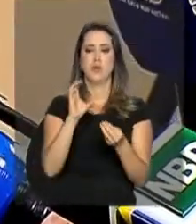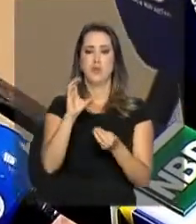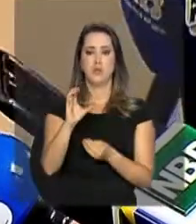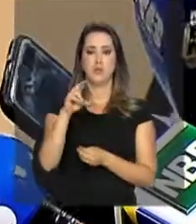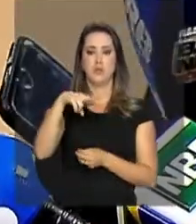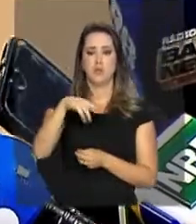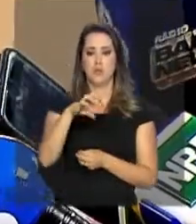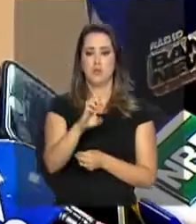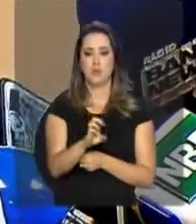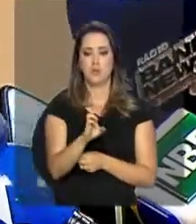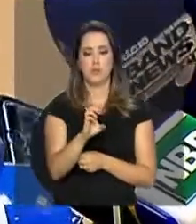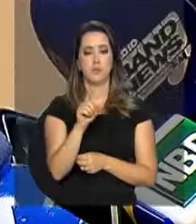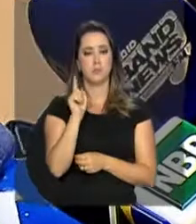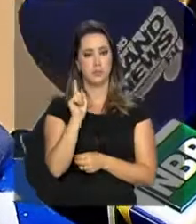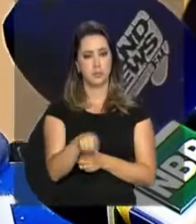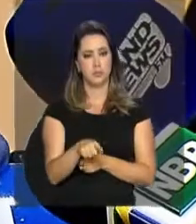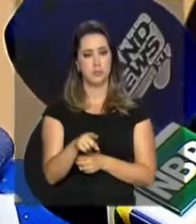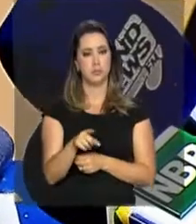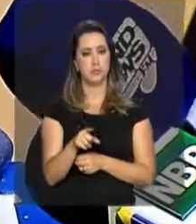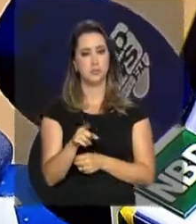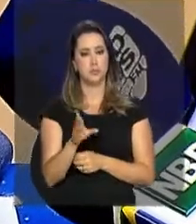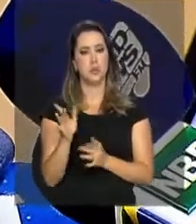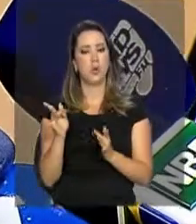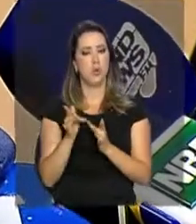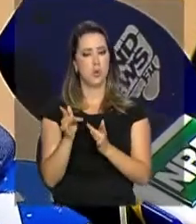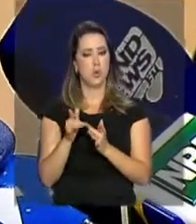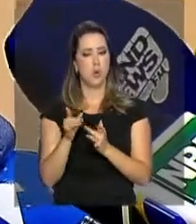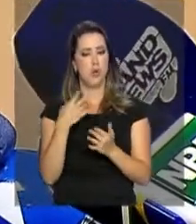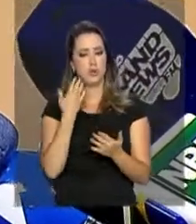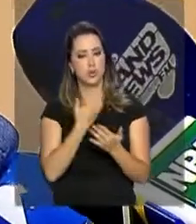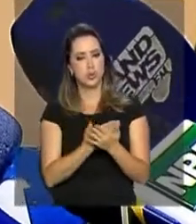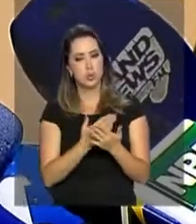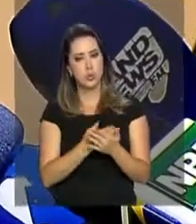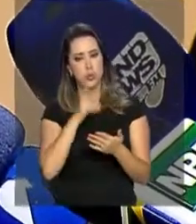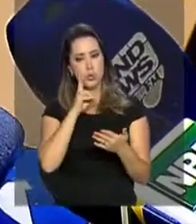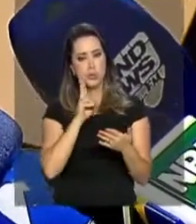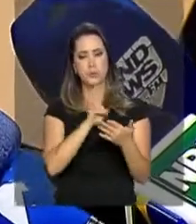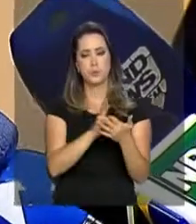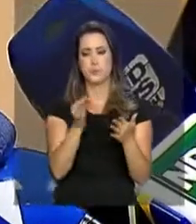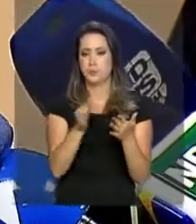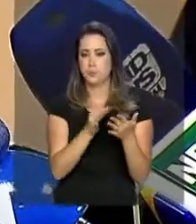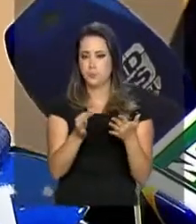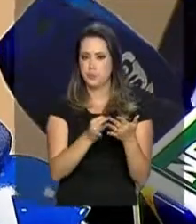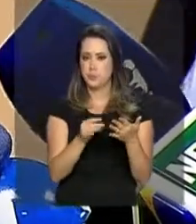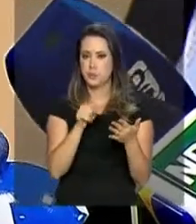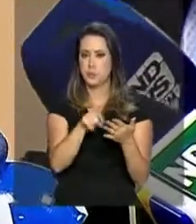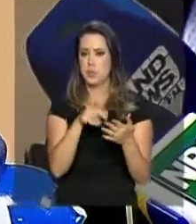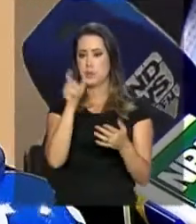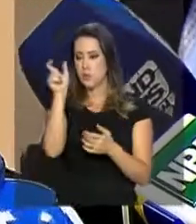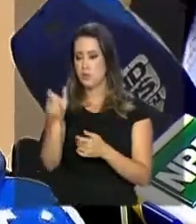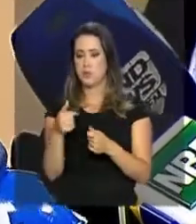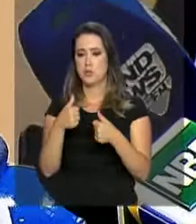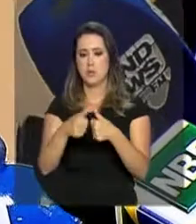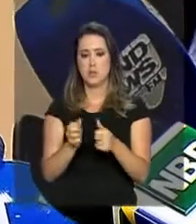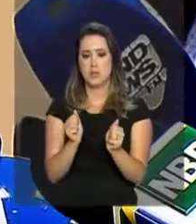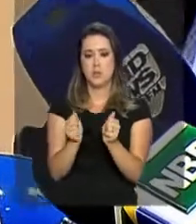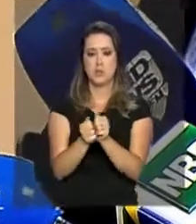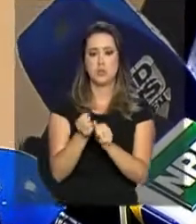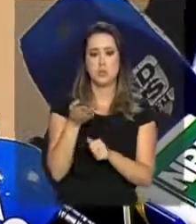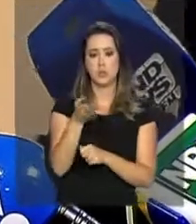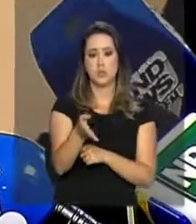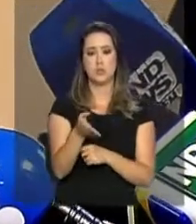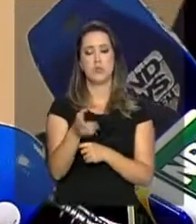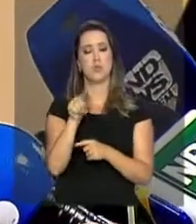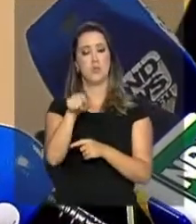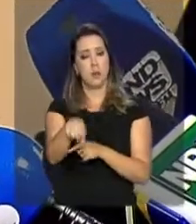época e continua a educação é a kate a análise das sugestões de quem está lá no chão da escola que é o professor que